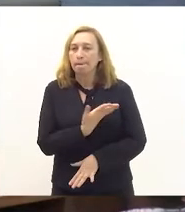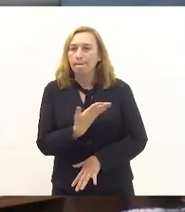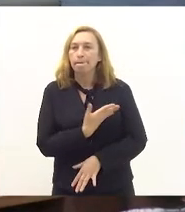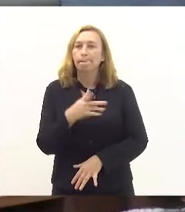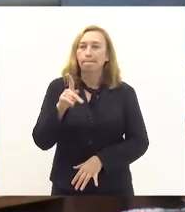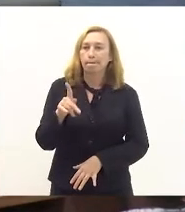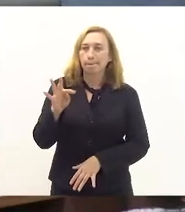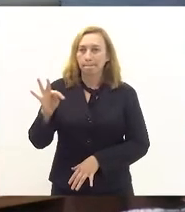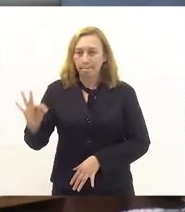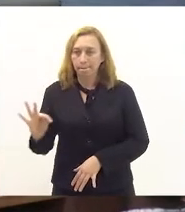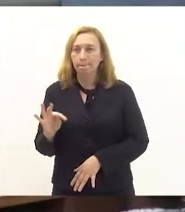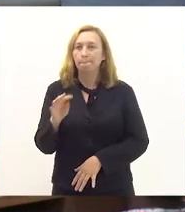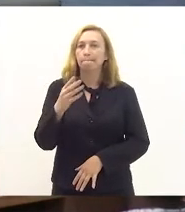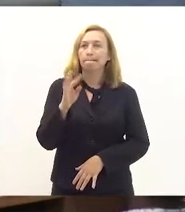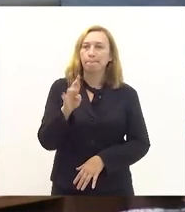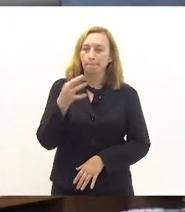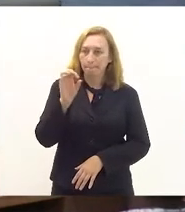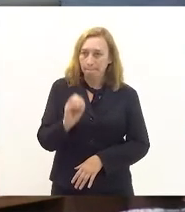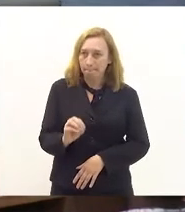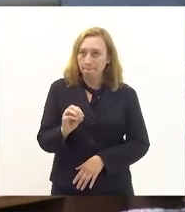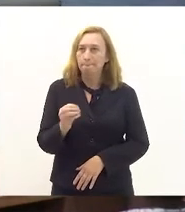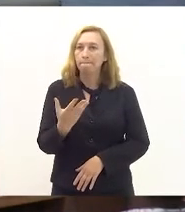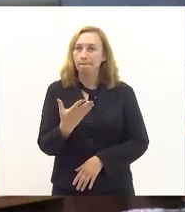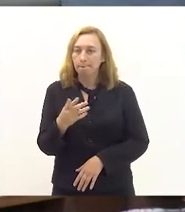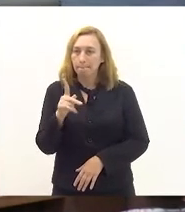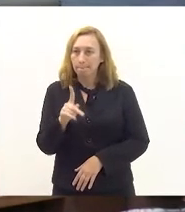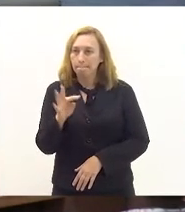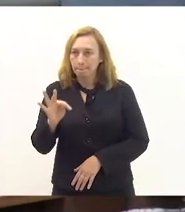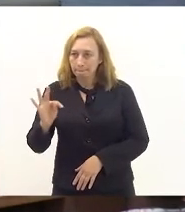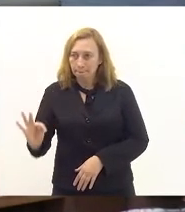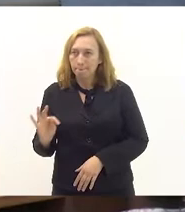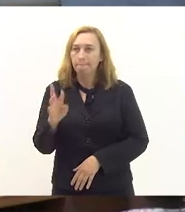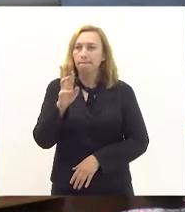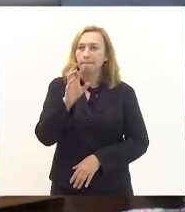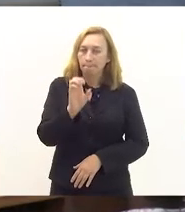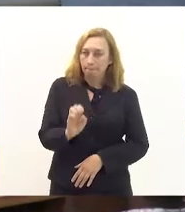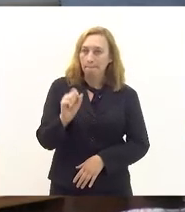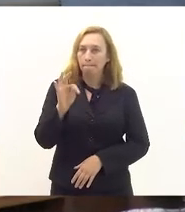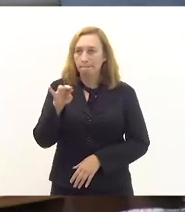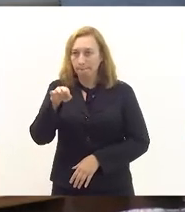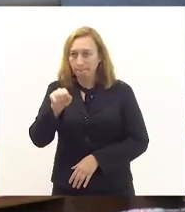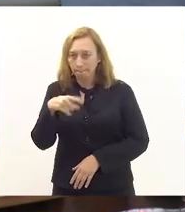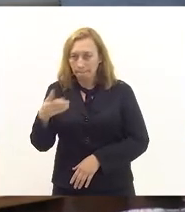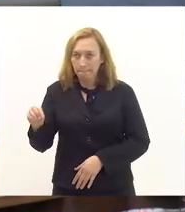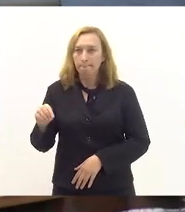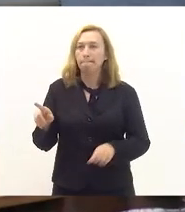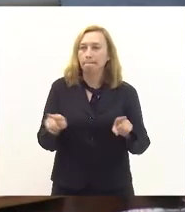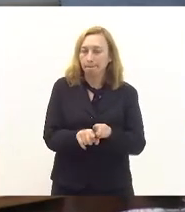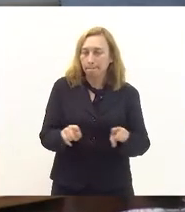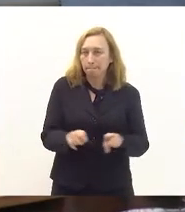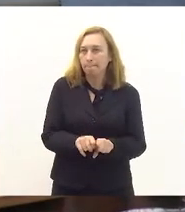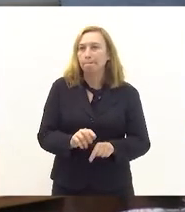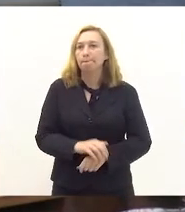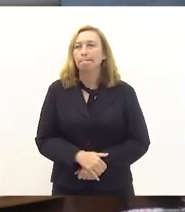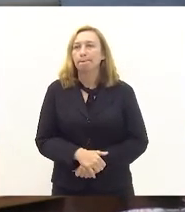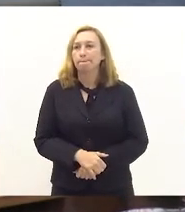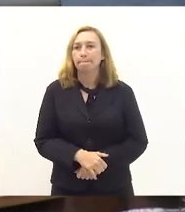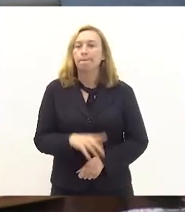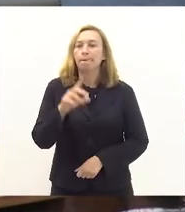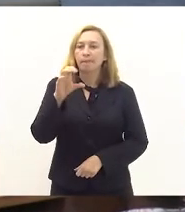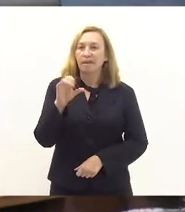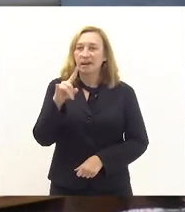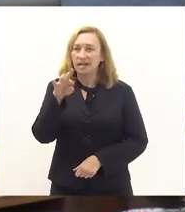PDT, Roberto Figo, nosso companheiro do PDT, Sebastião Costa, também companheiro do PDT,